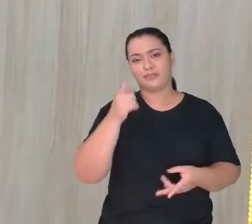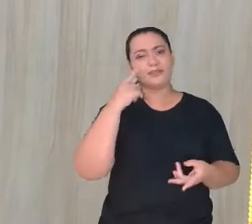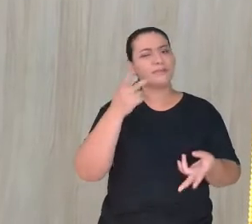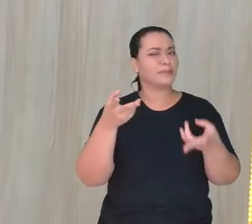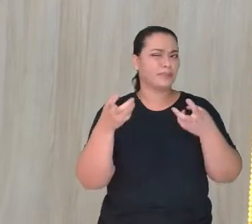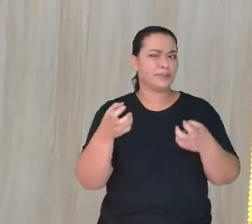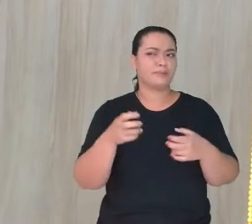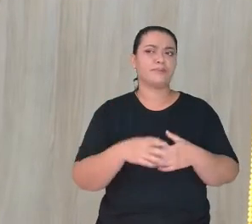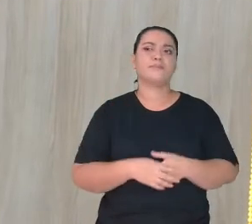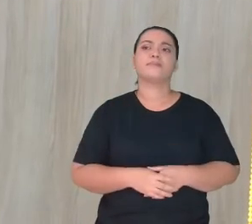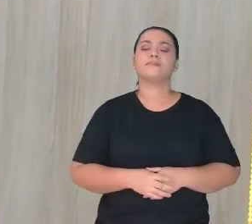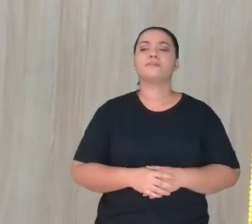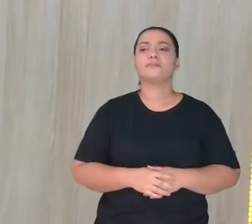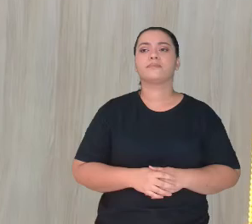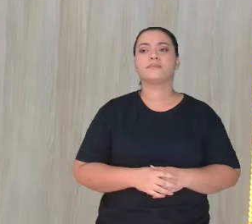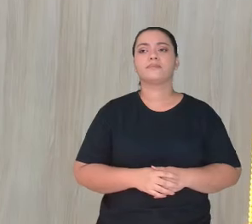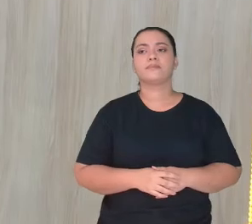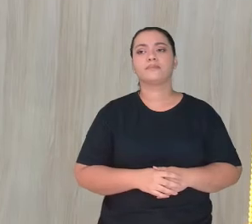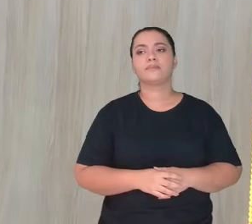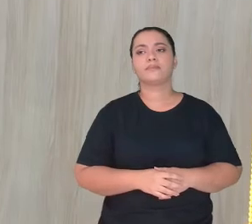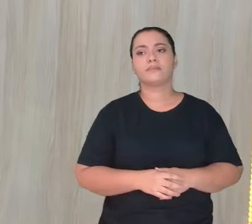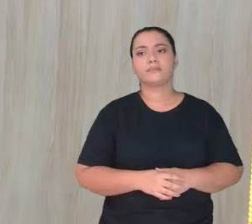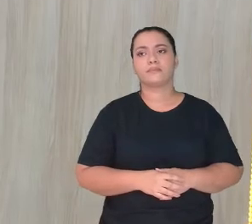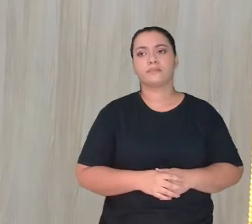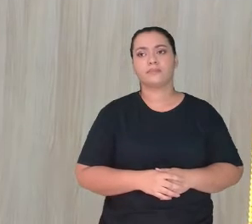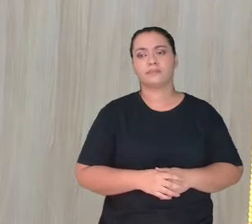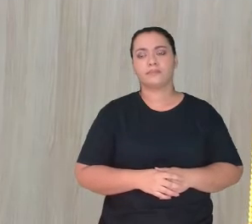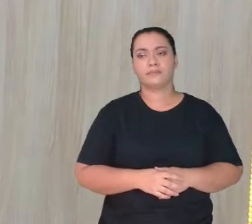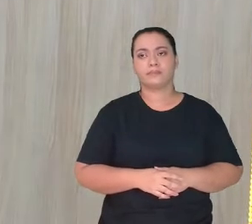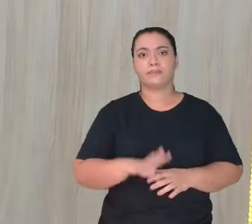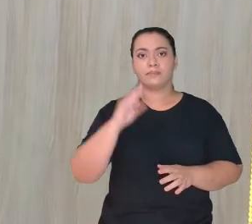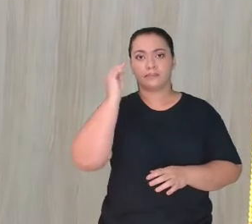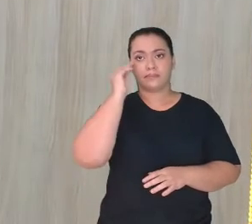observar como vai estar aí, ó. Deixa eu colocar aqui.